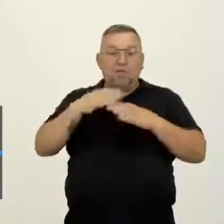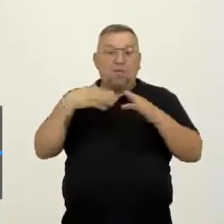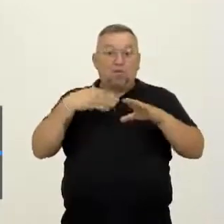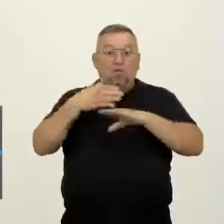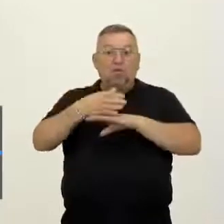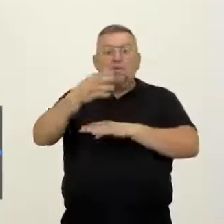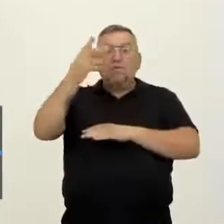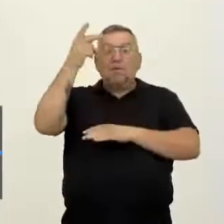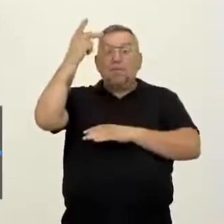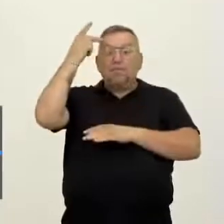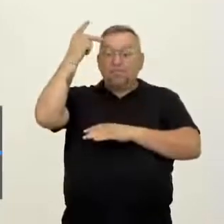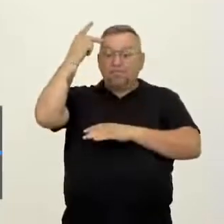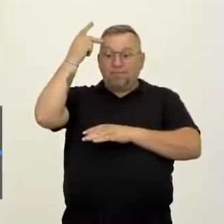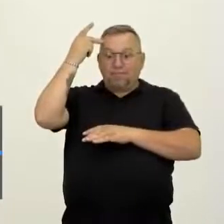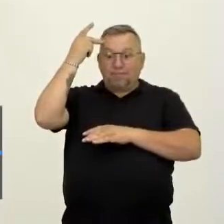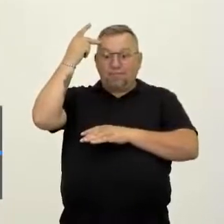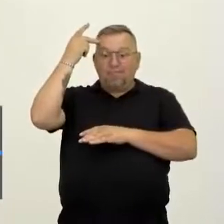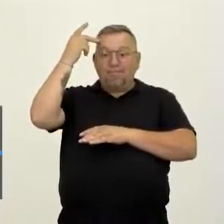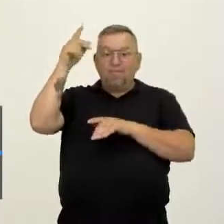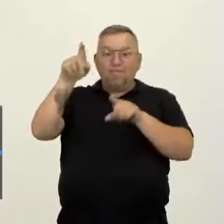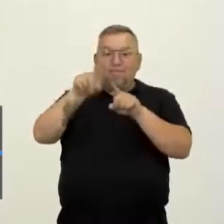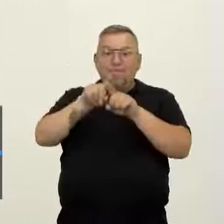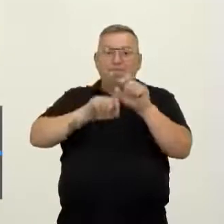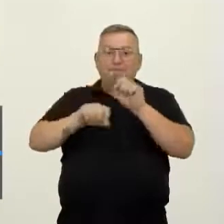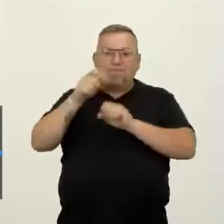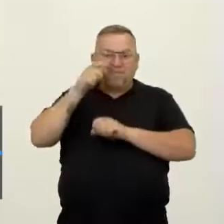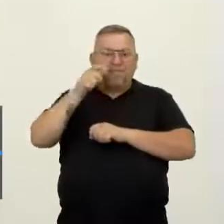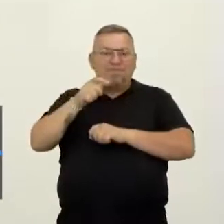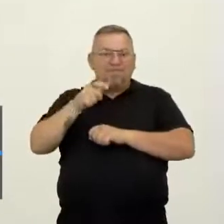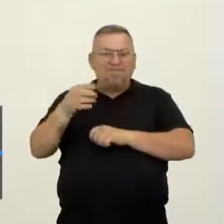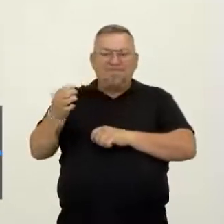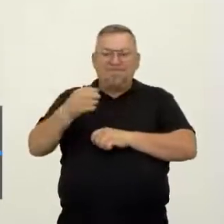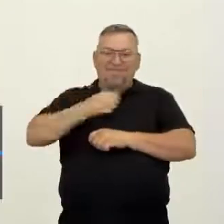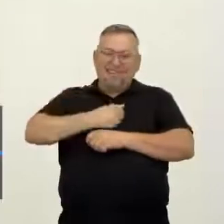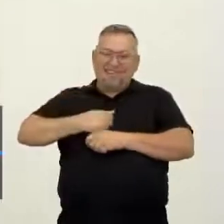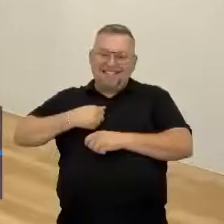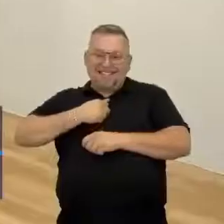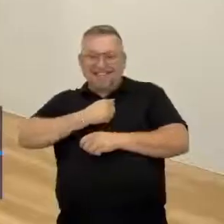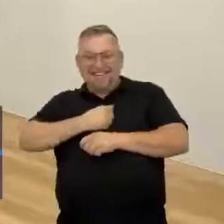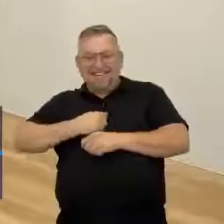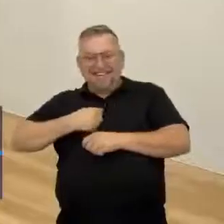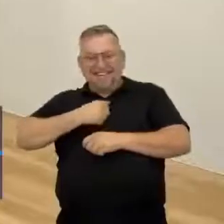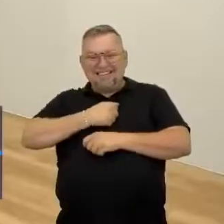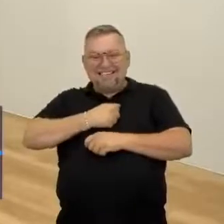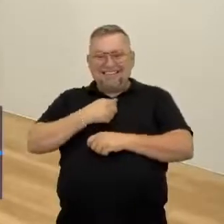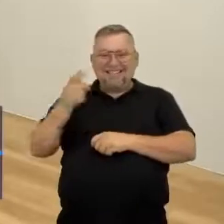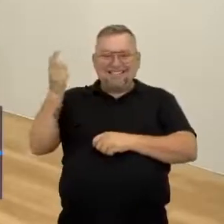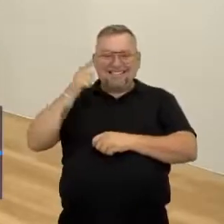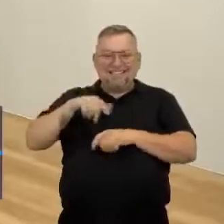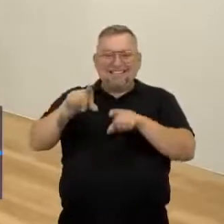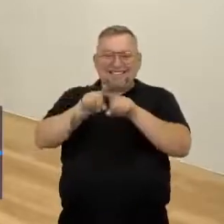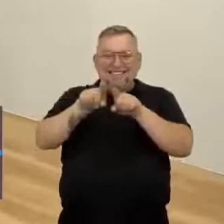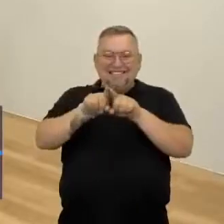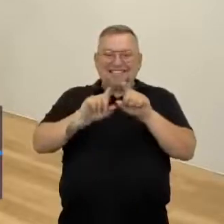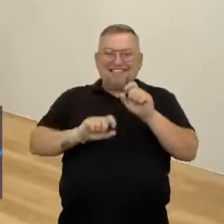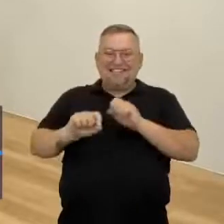São Paulo, mas a média de preços é salgada. Não consegui ainda ir,